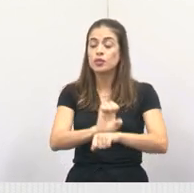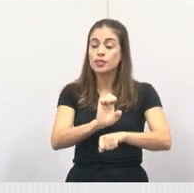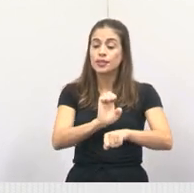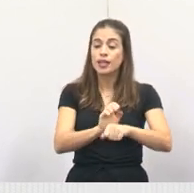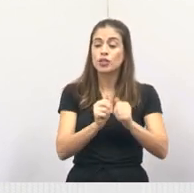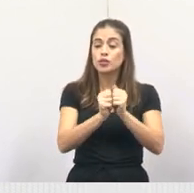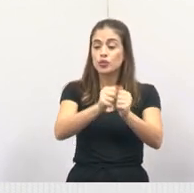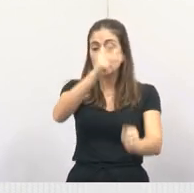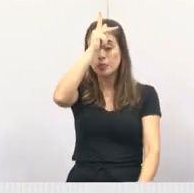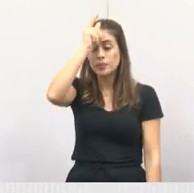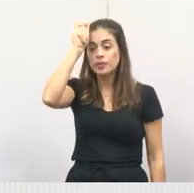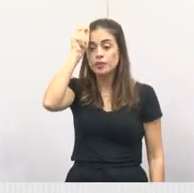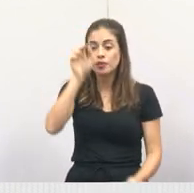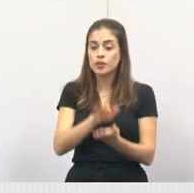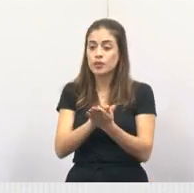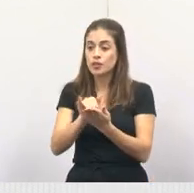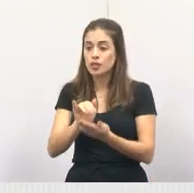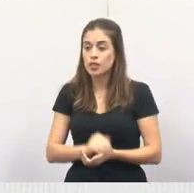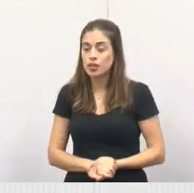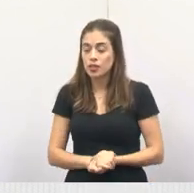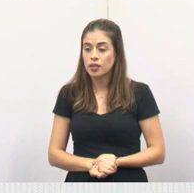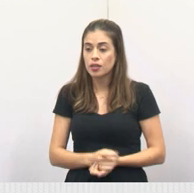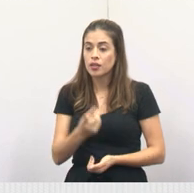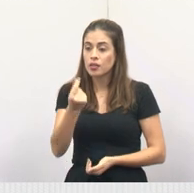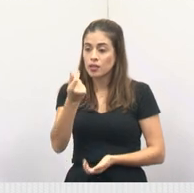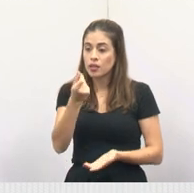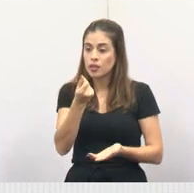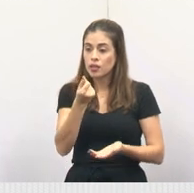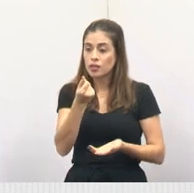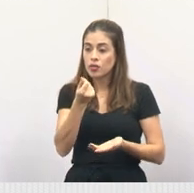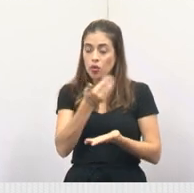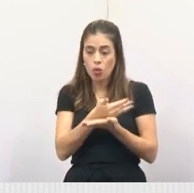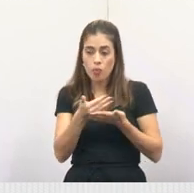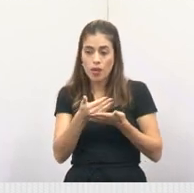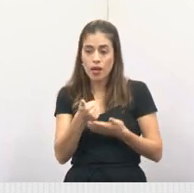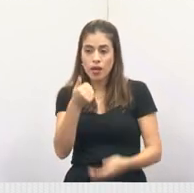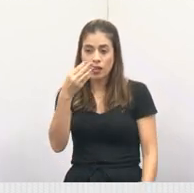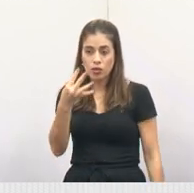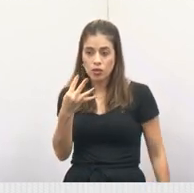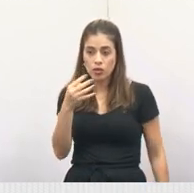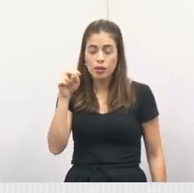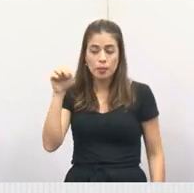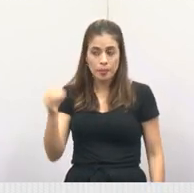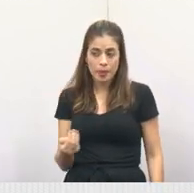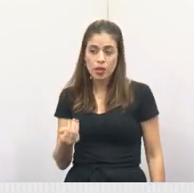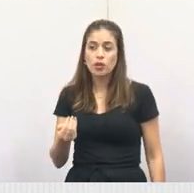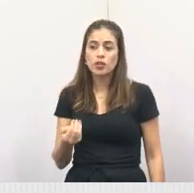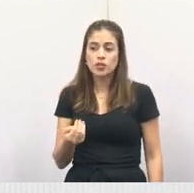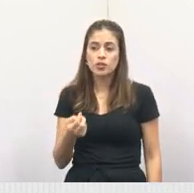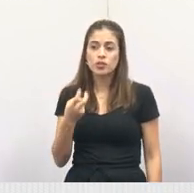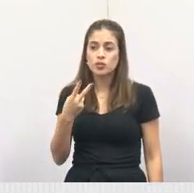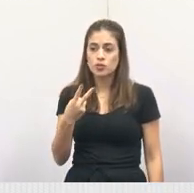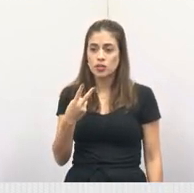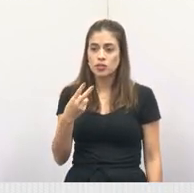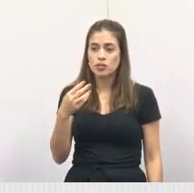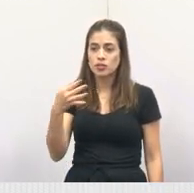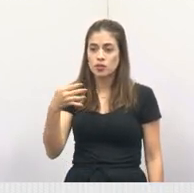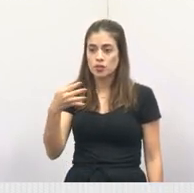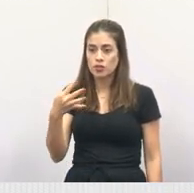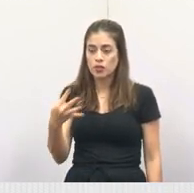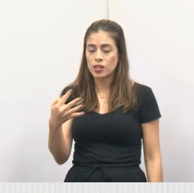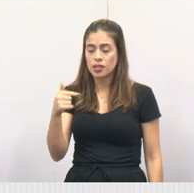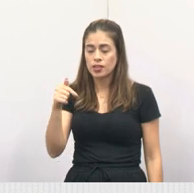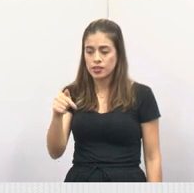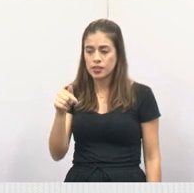eu olho para você ver o valor inicial do contrato é de 14 milhões 247 mil reais mas eu ainda não tenho